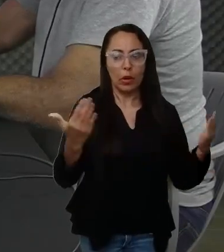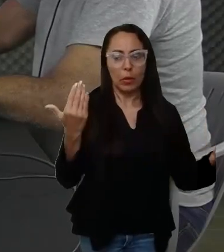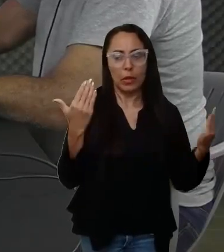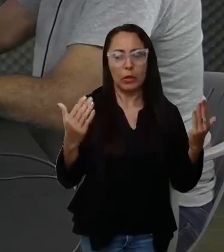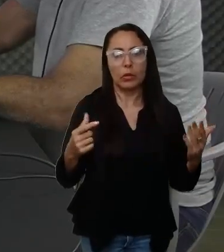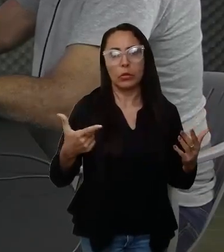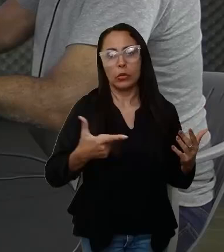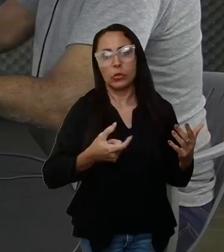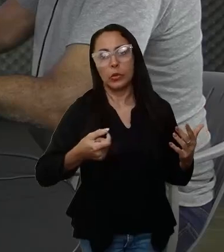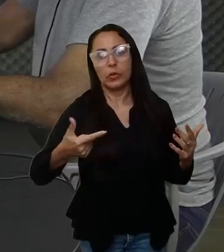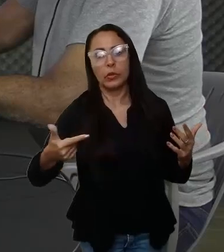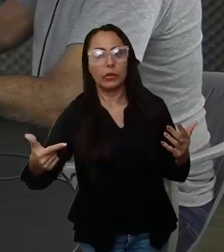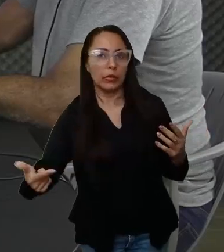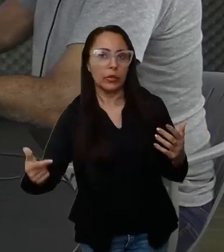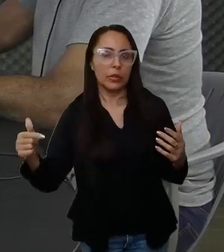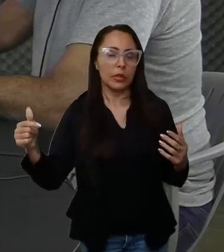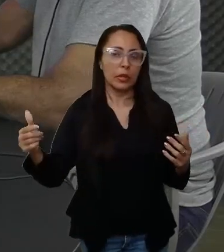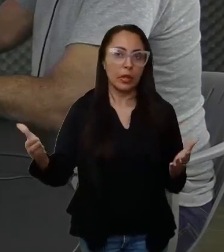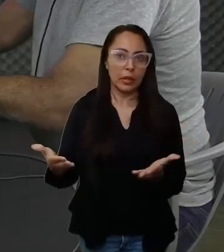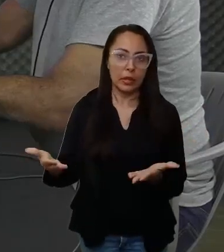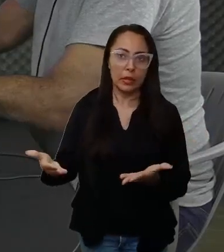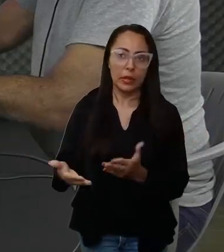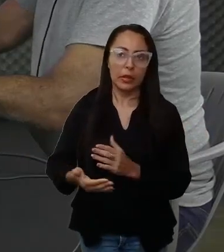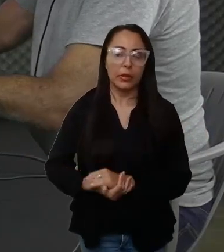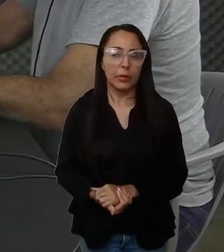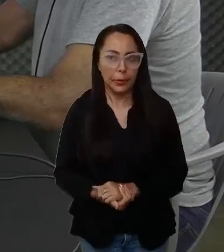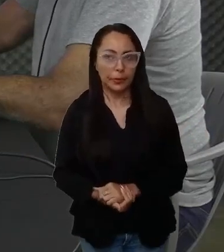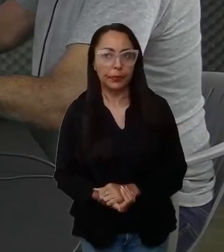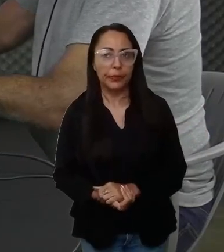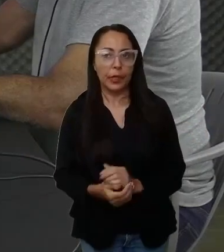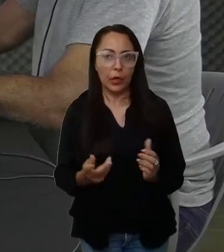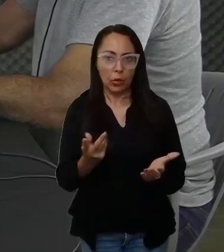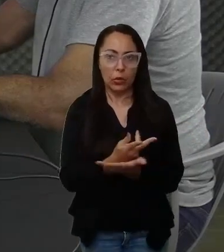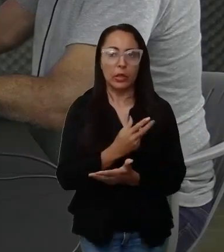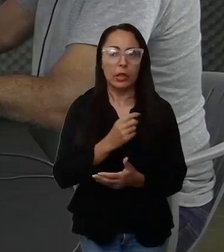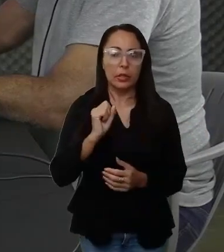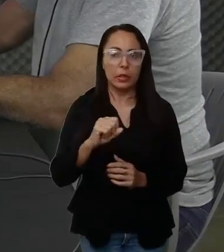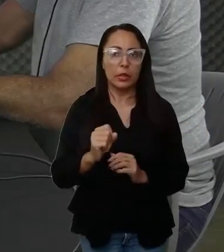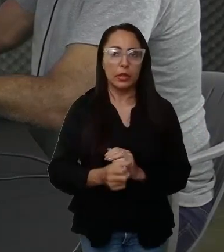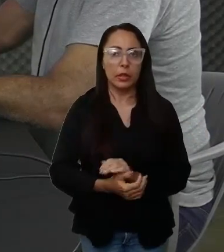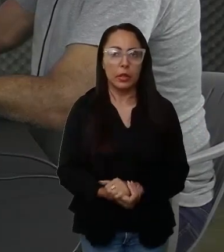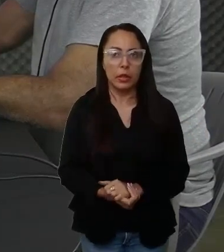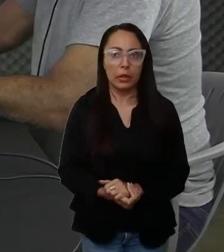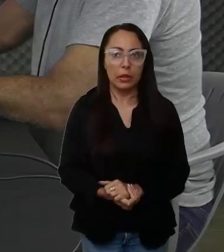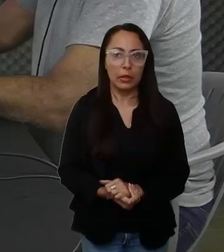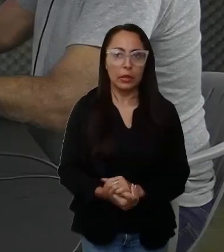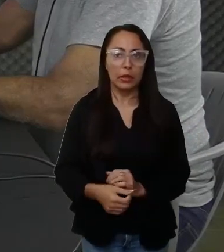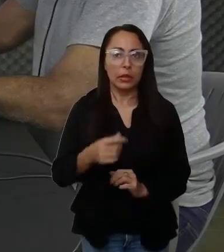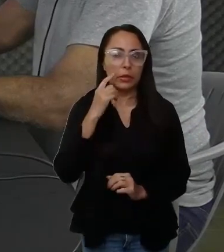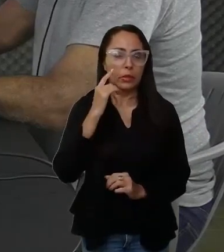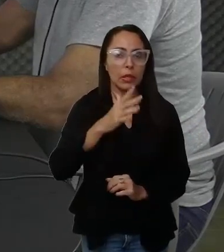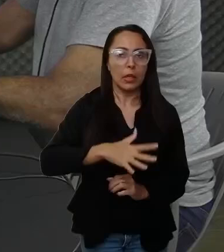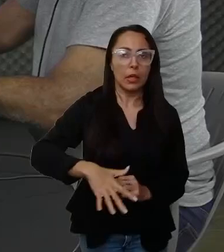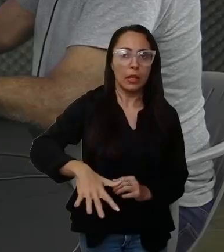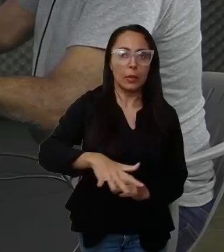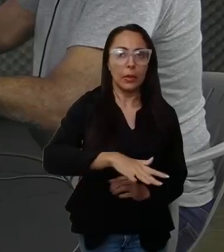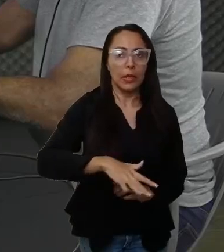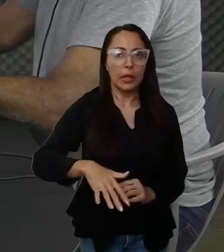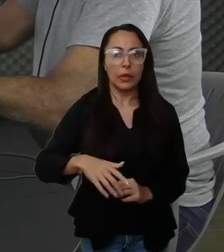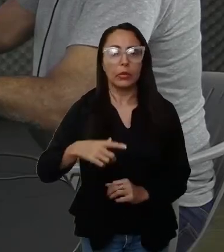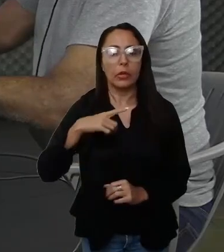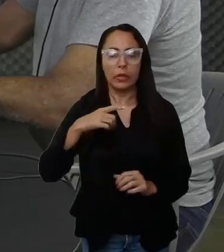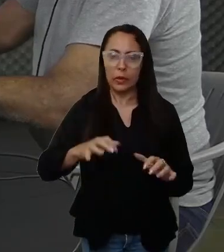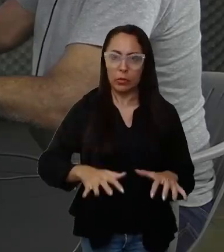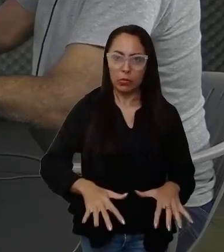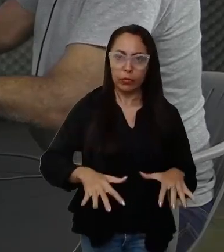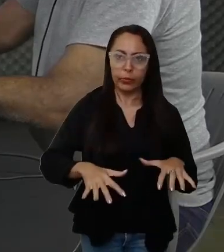Isso. Então é um evento fora da curva, é um evento extremo que ocorre. E você vê que o alagamento que ocorreu lá teve a enchente,